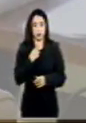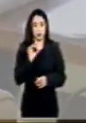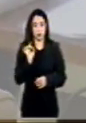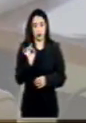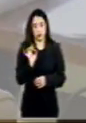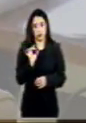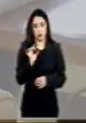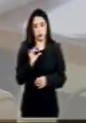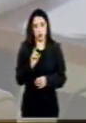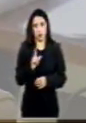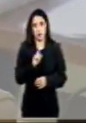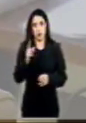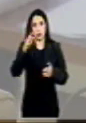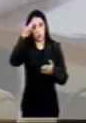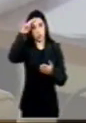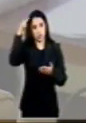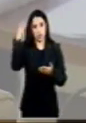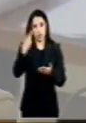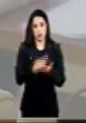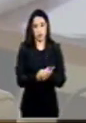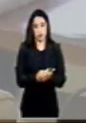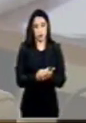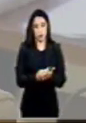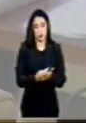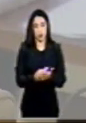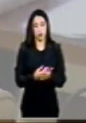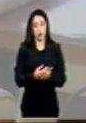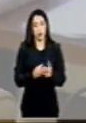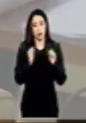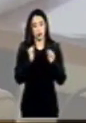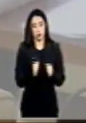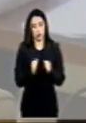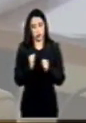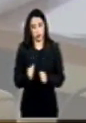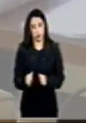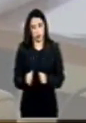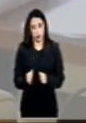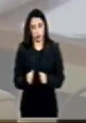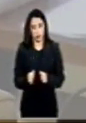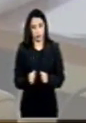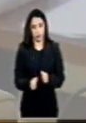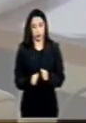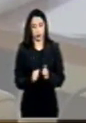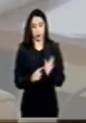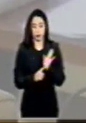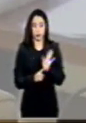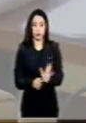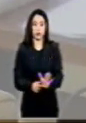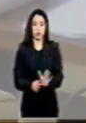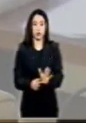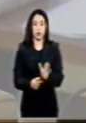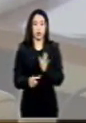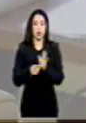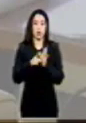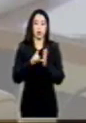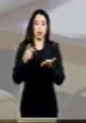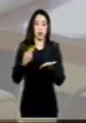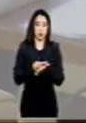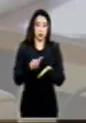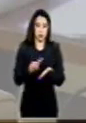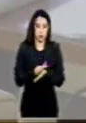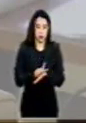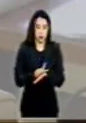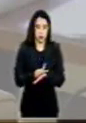qualquer desrespeito à separação dos poderes. A relevância desse precedente, em meu ver, decorre do